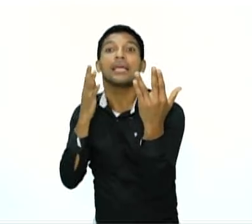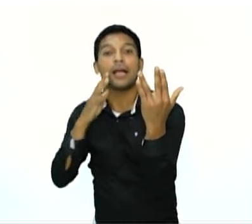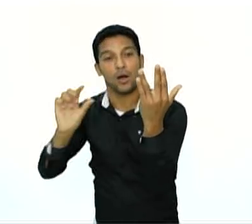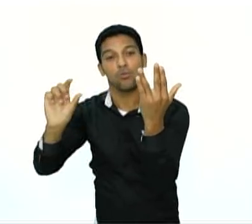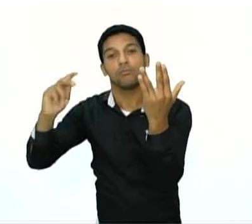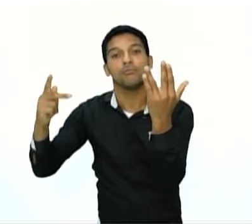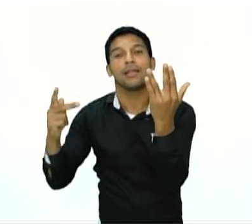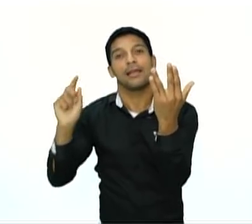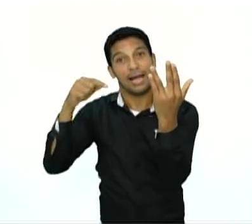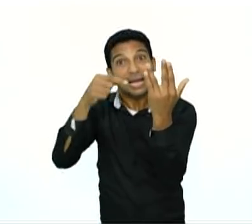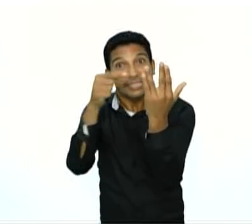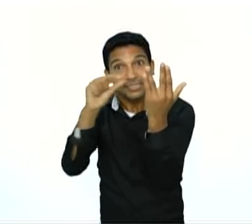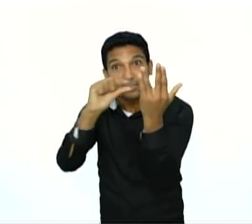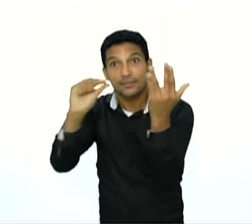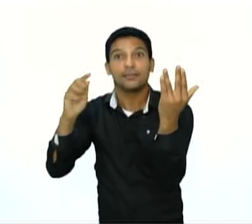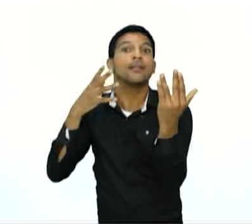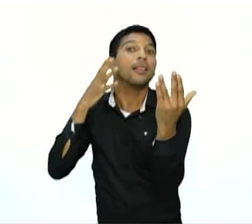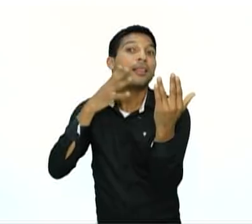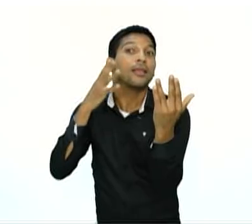ideia é essa.